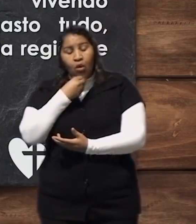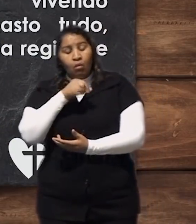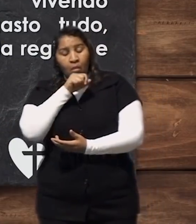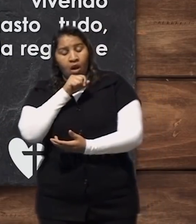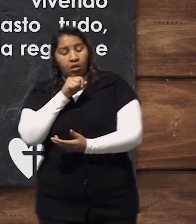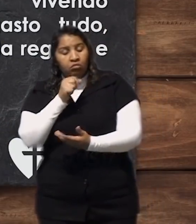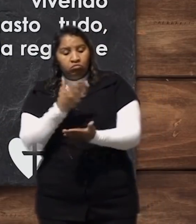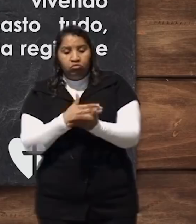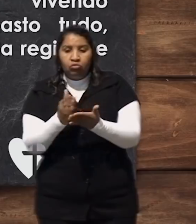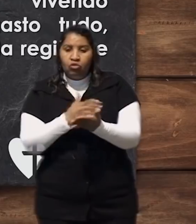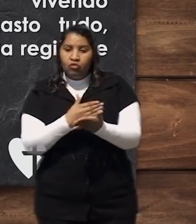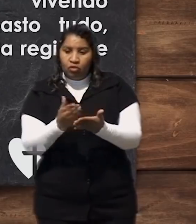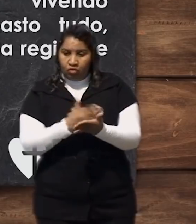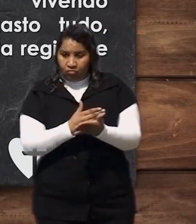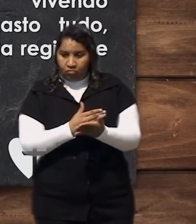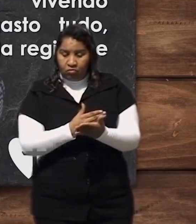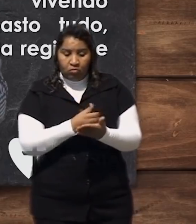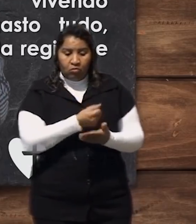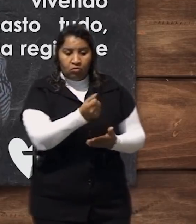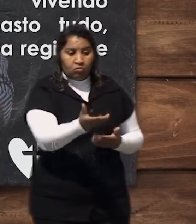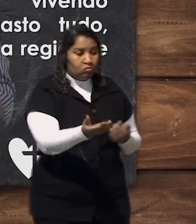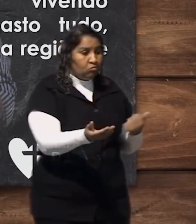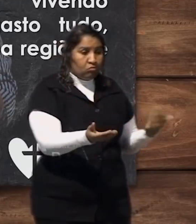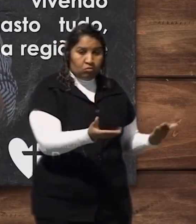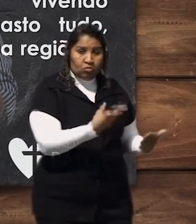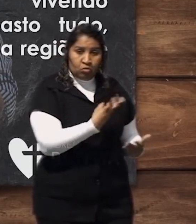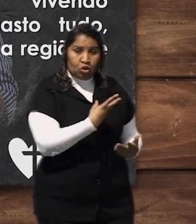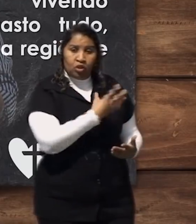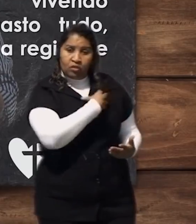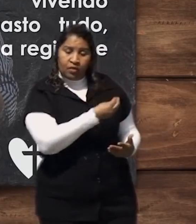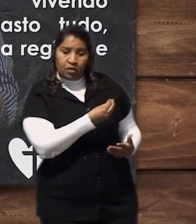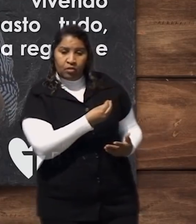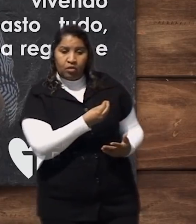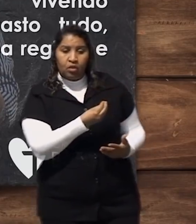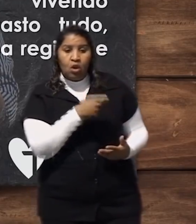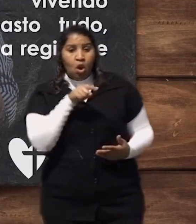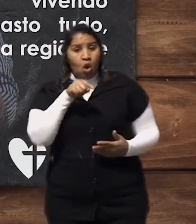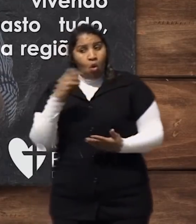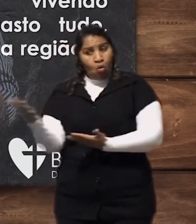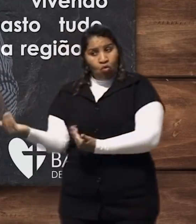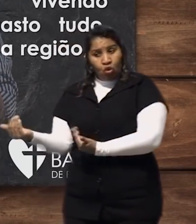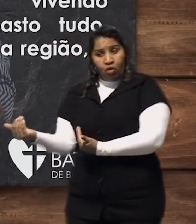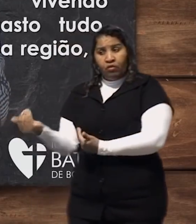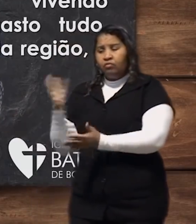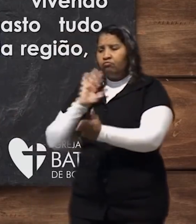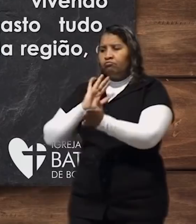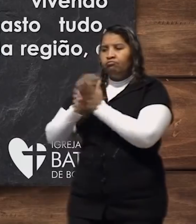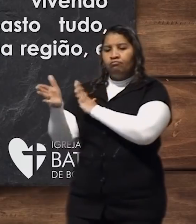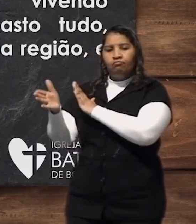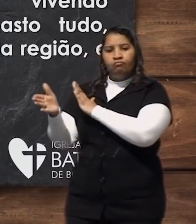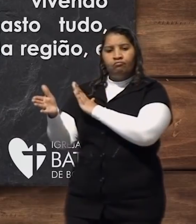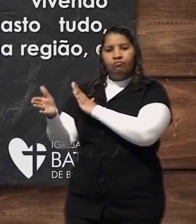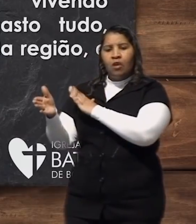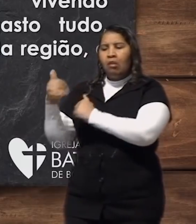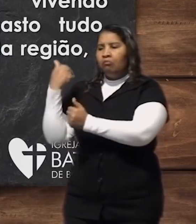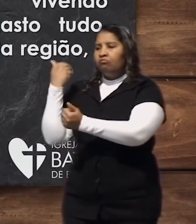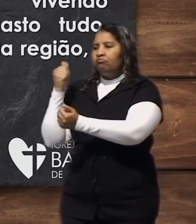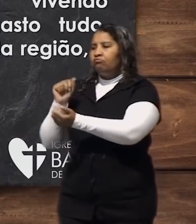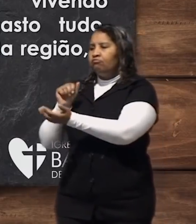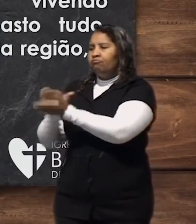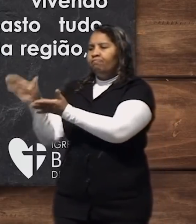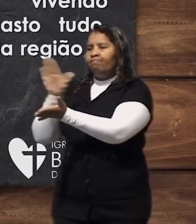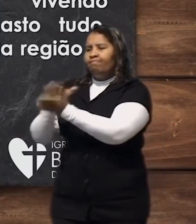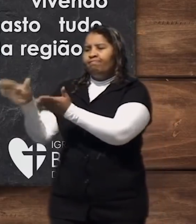filho mais novo reuniu tudo que tinha e foi para uma região distante e lá desperdiçou os seus bens vivendo irresponsavelmente